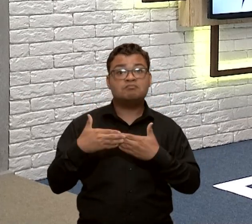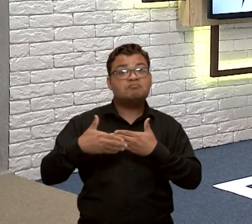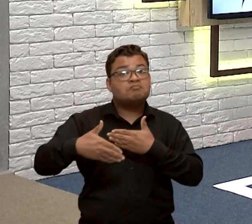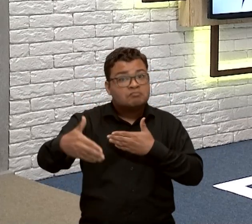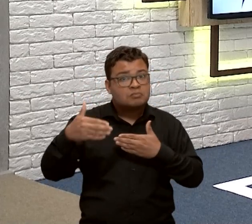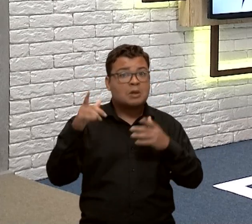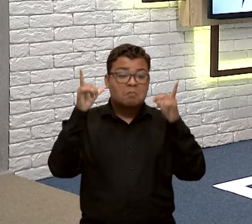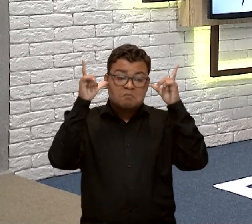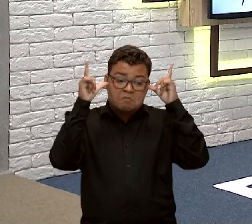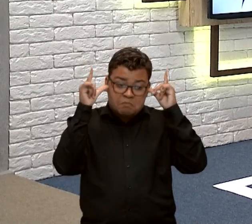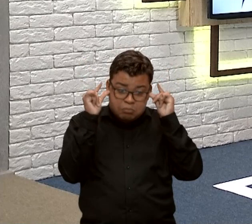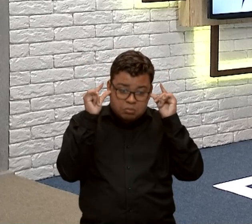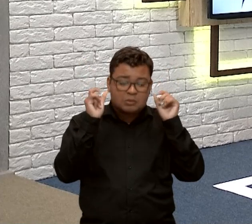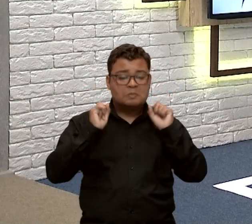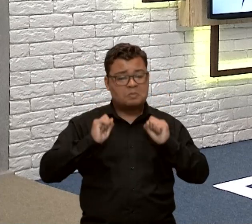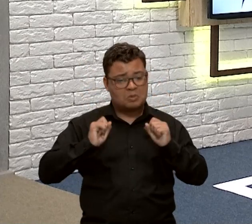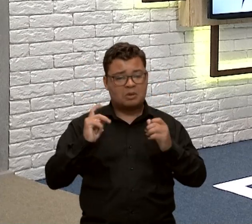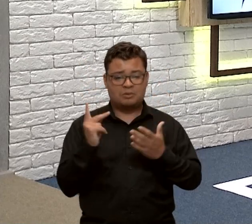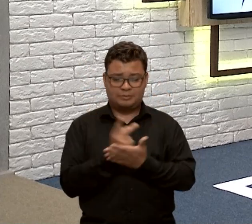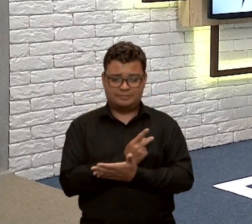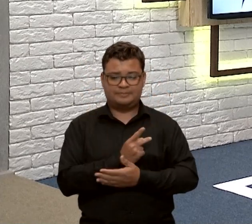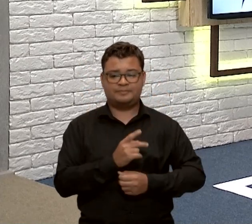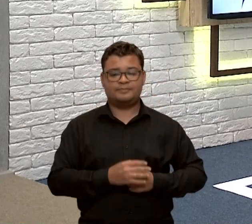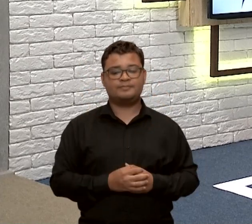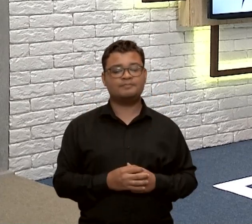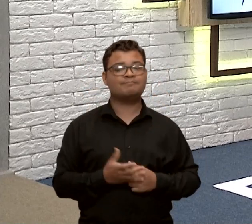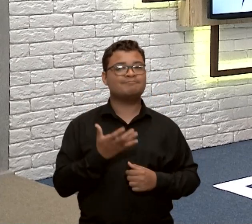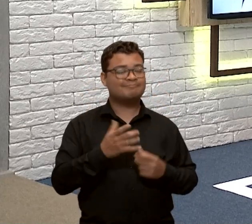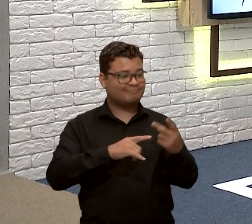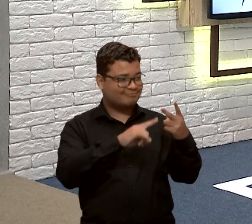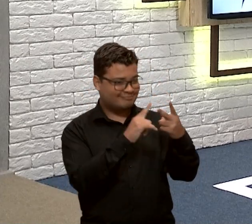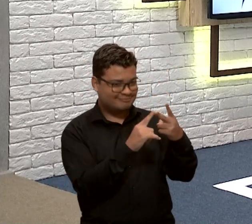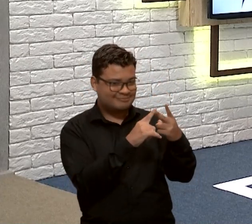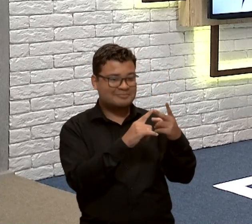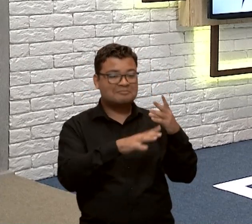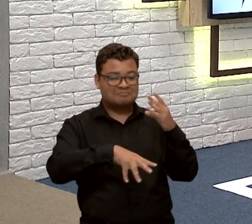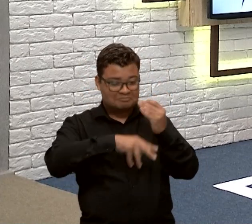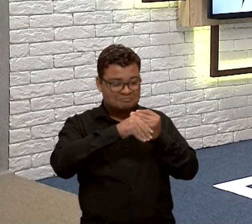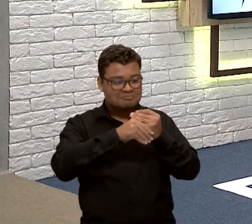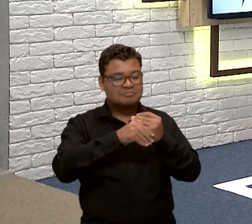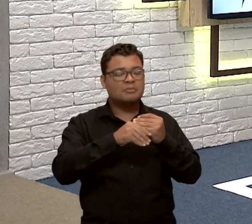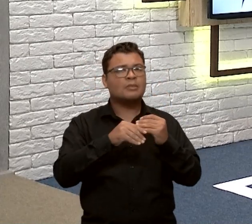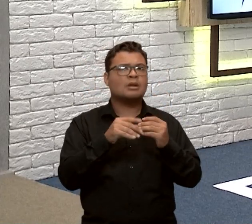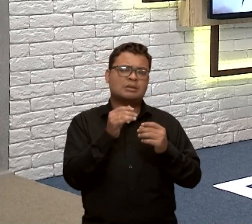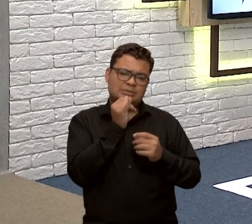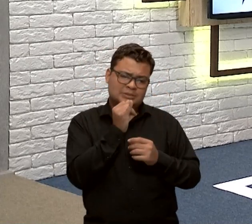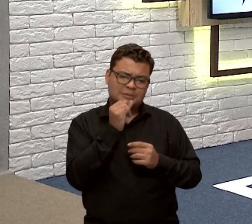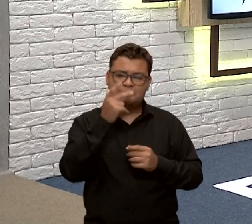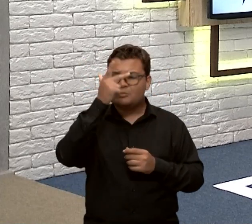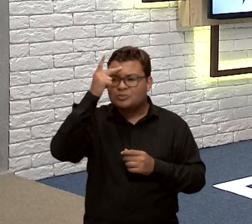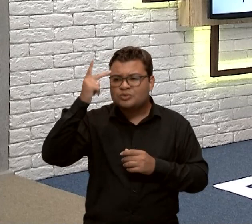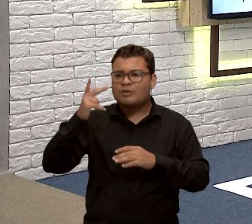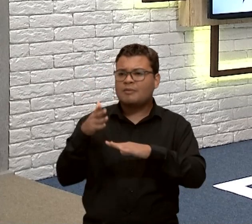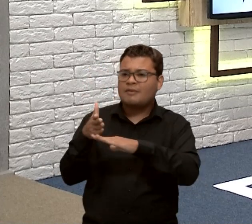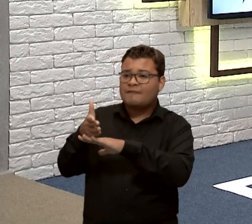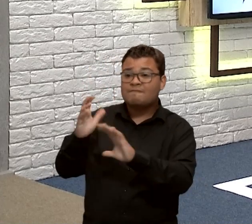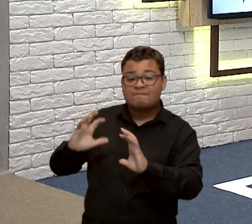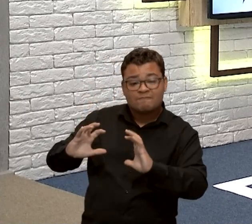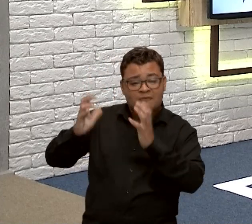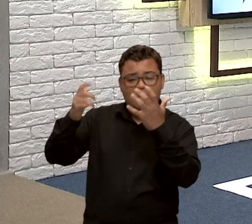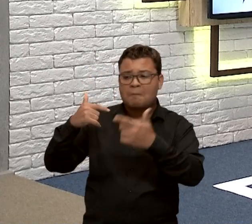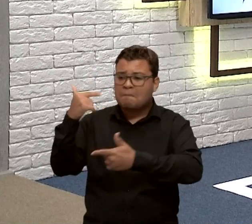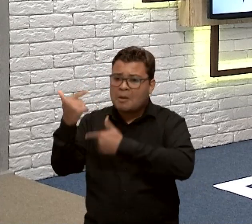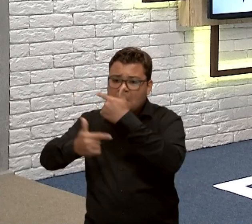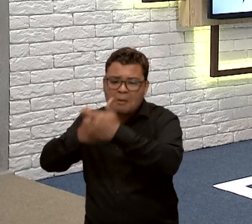auditivo. Bom, queria mais orientações também da Nícia. Nícia, quem trabalha em festas, por exemplo, em ambientes